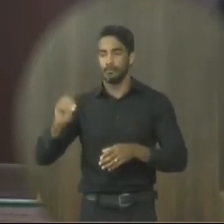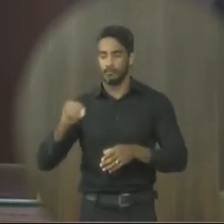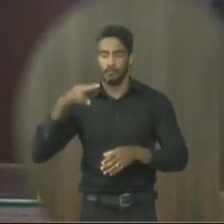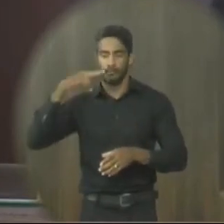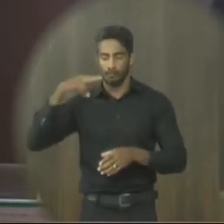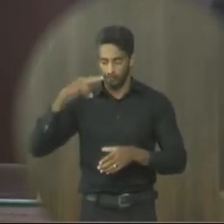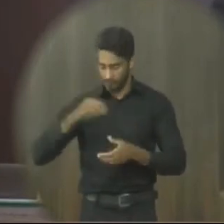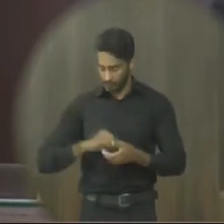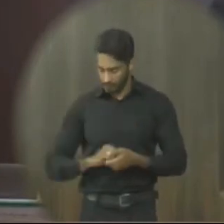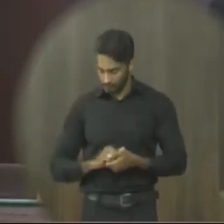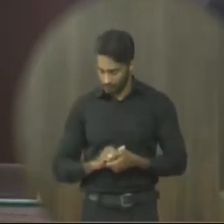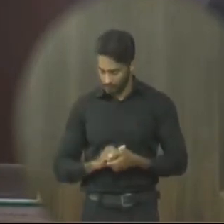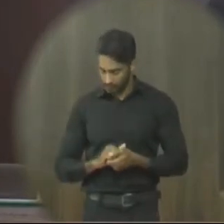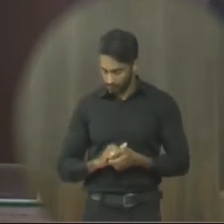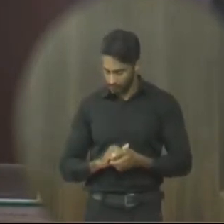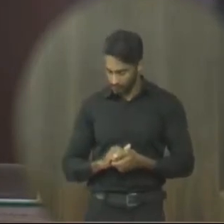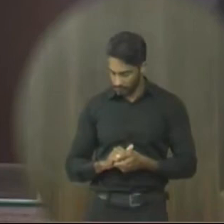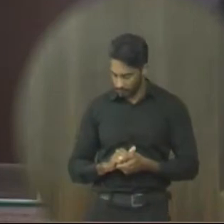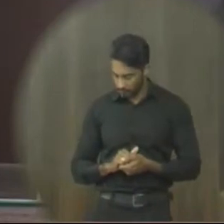vereador.